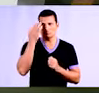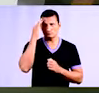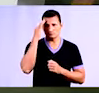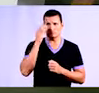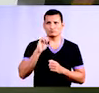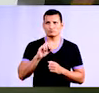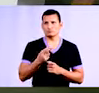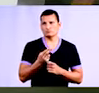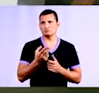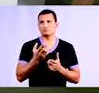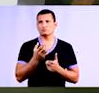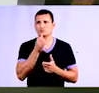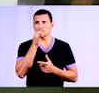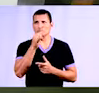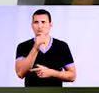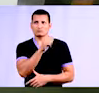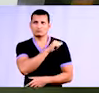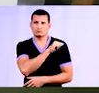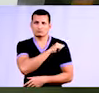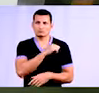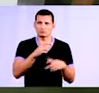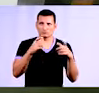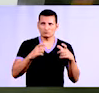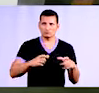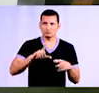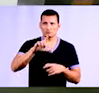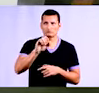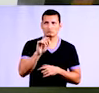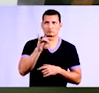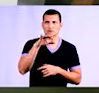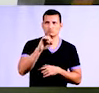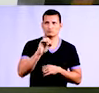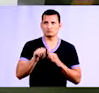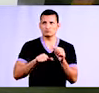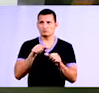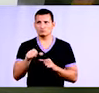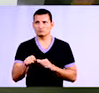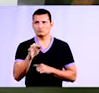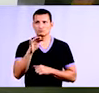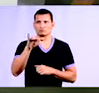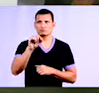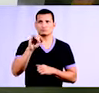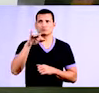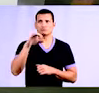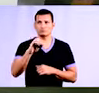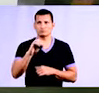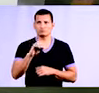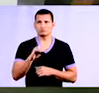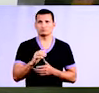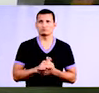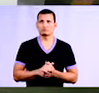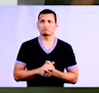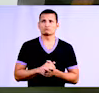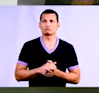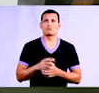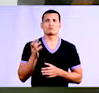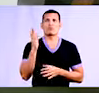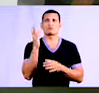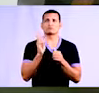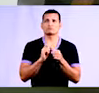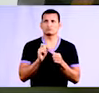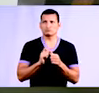aluno que o endereço lógico se transformou-se nesse endereço físico? Quem que faria esse trabalho, não é